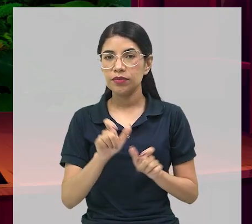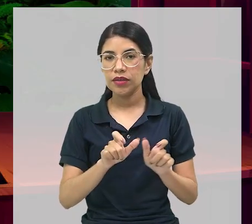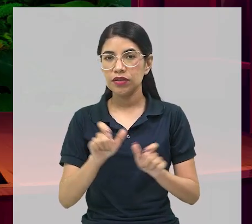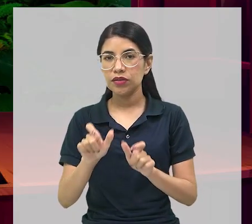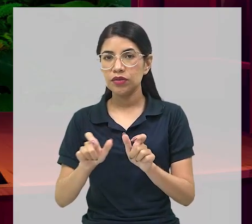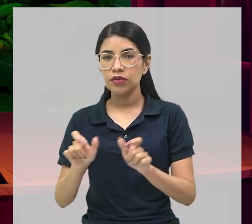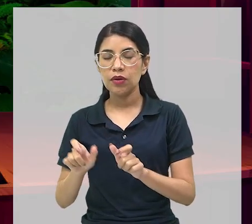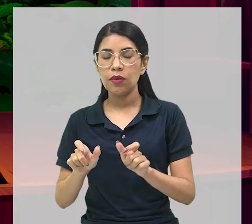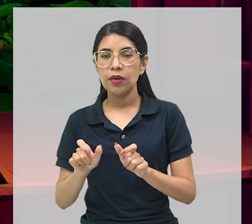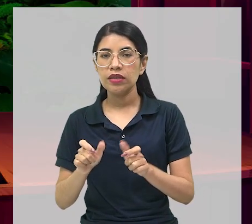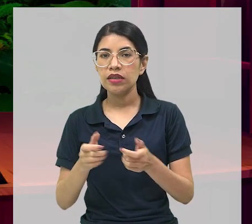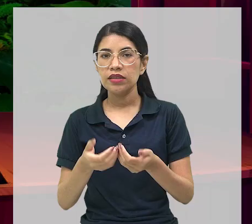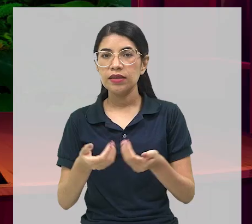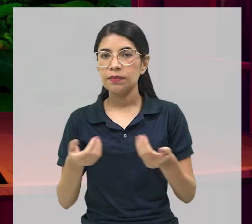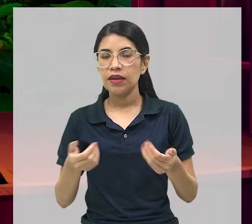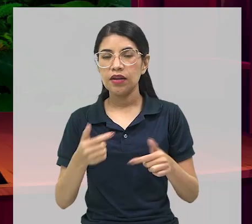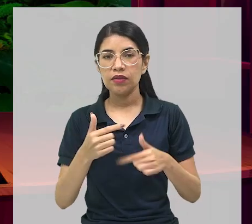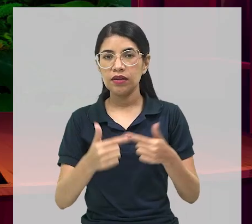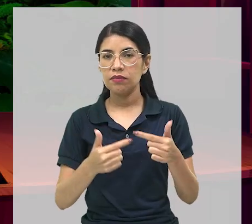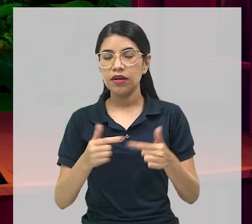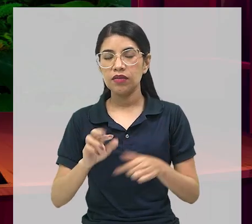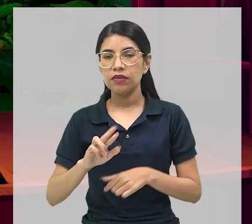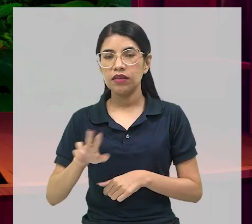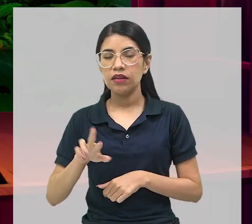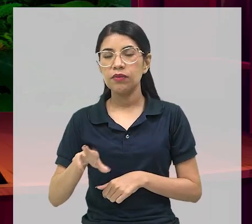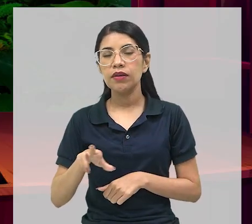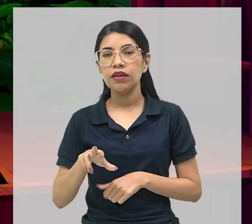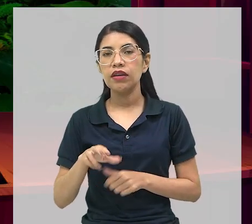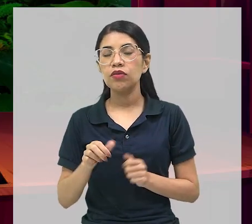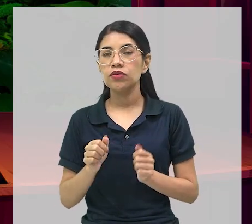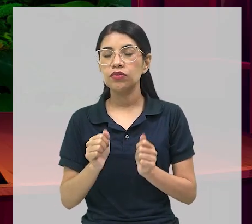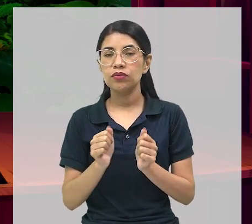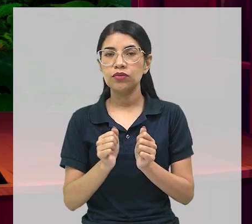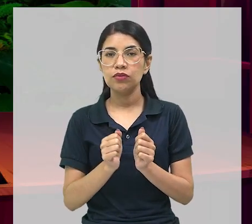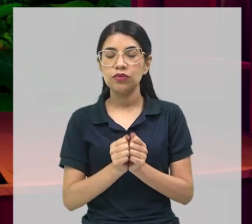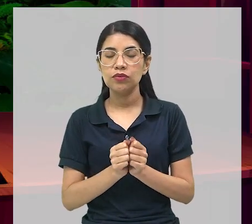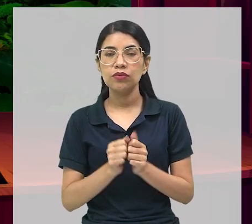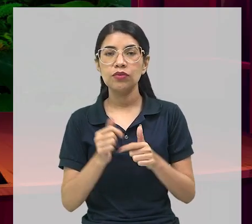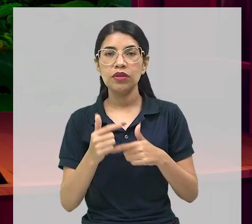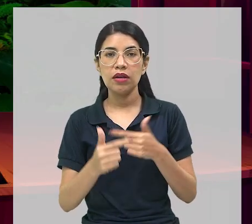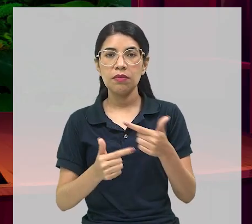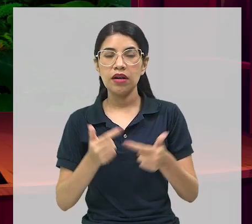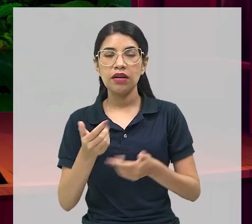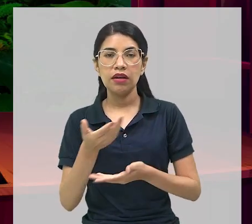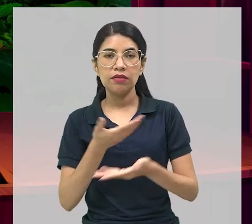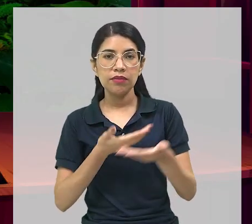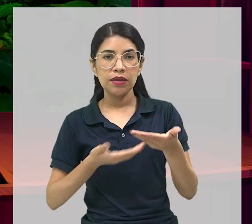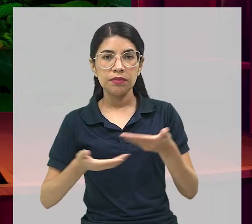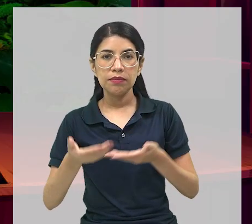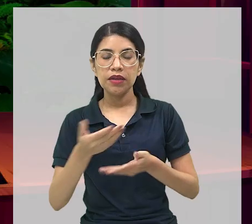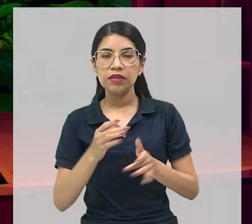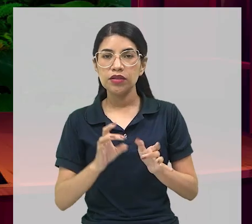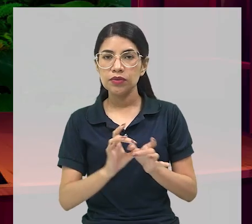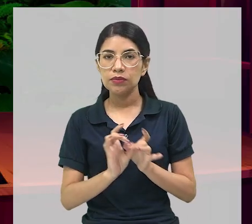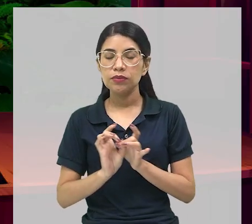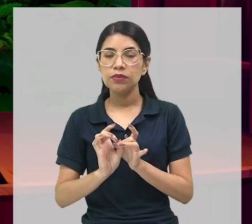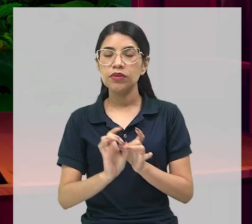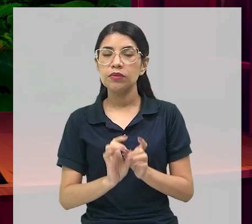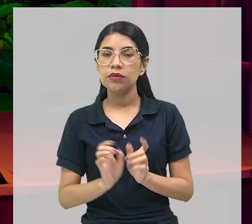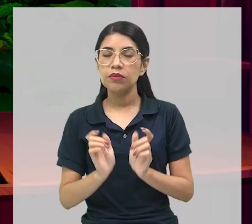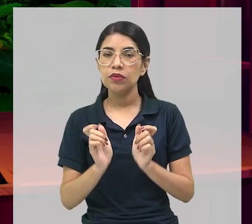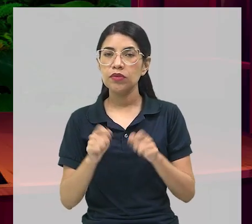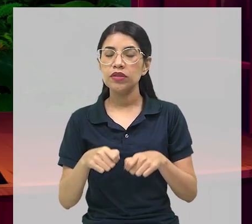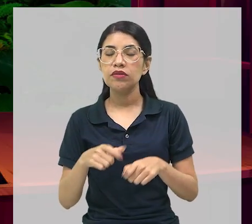elas não trabalham separadamente, cada um fazendo o que quer, não. Todo mundo tem que estar dialogando para poder ter